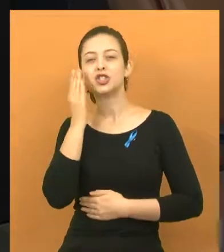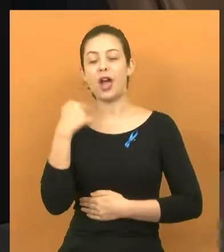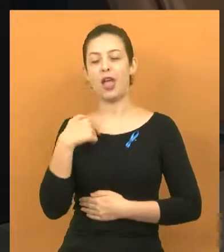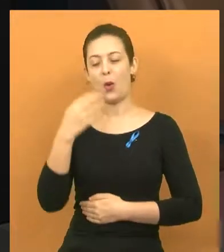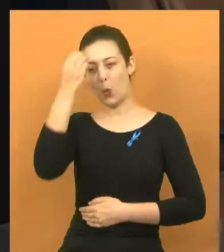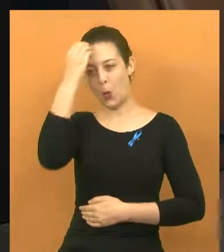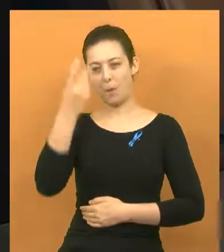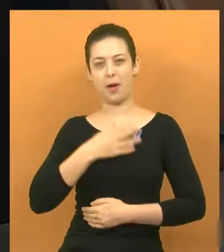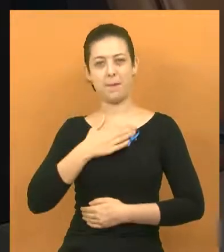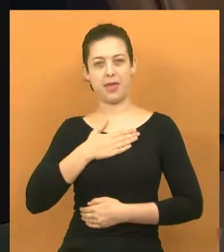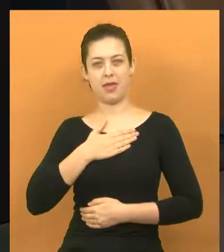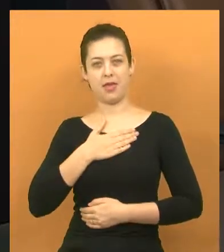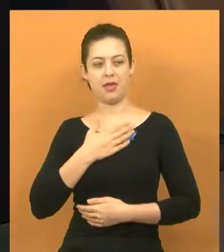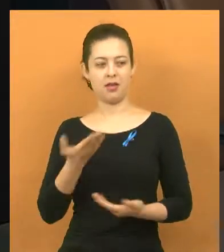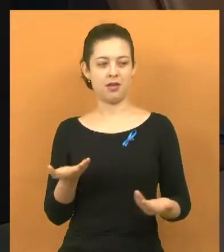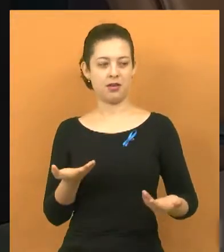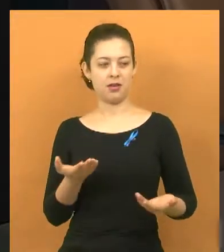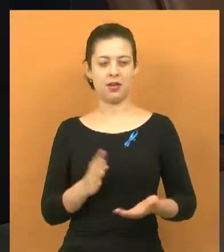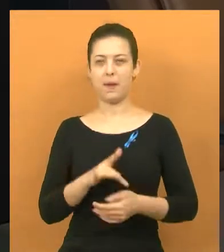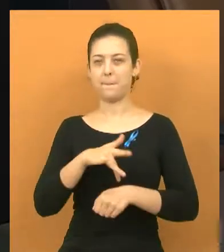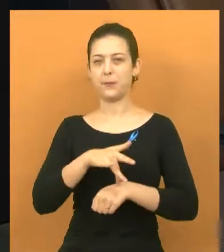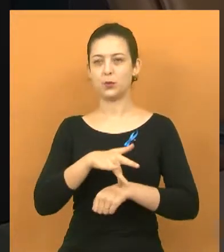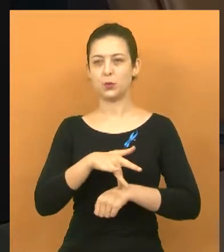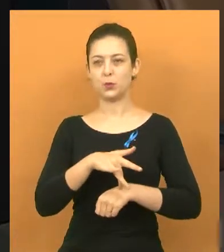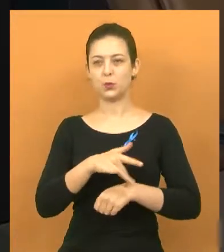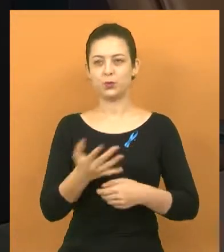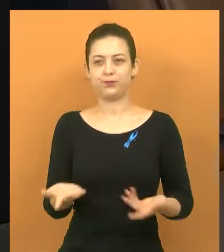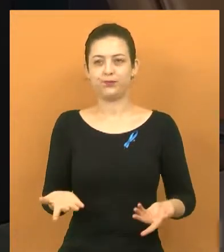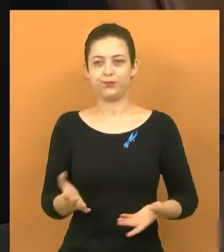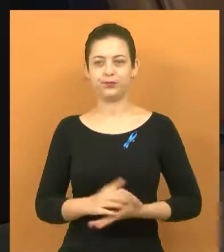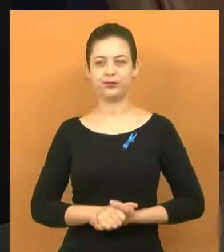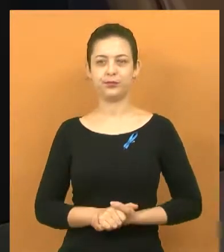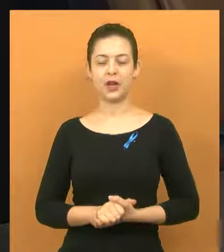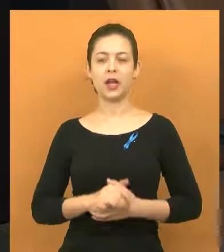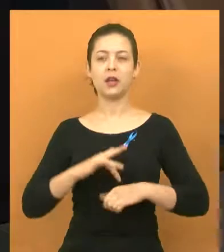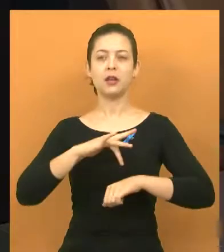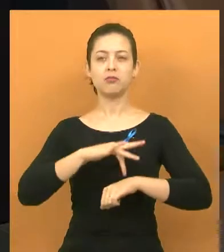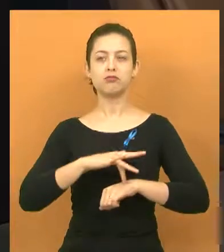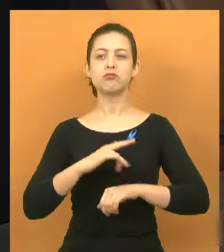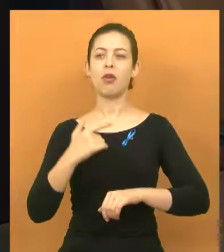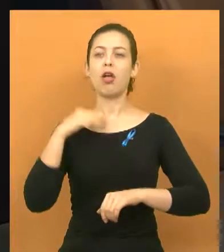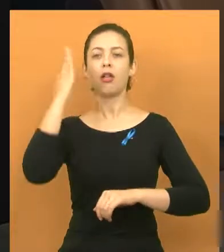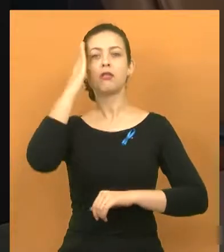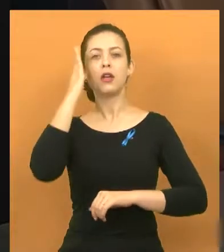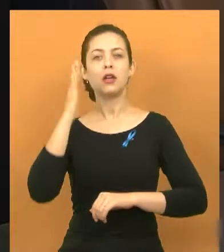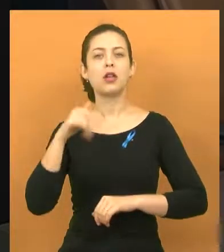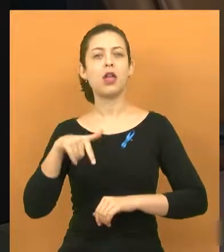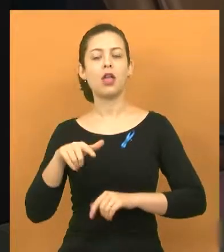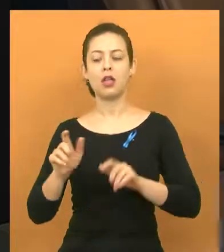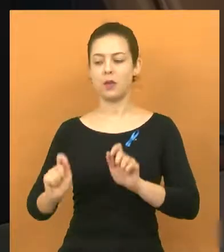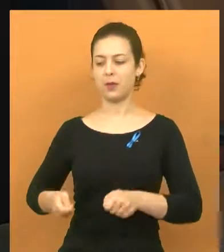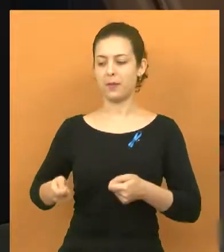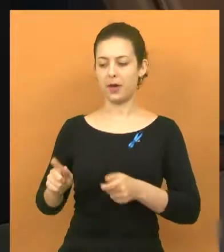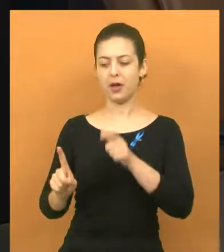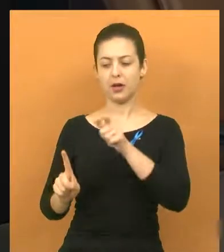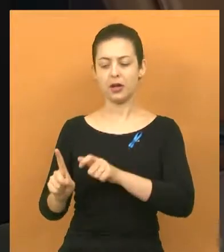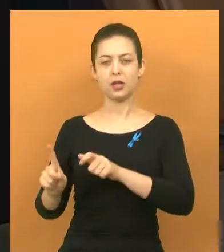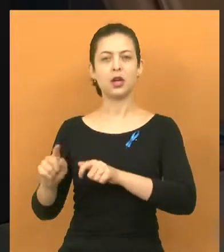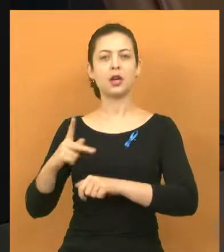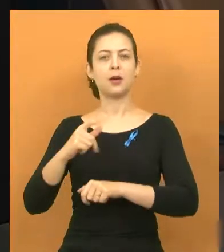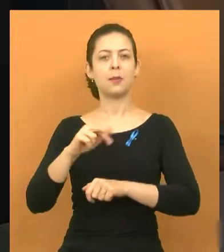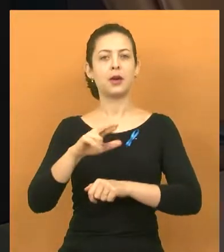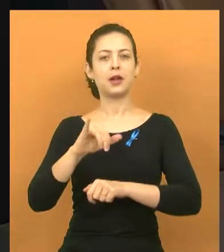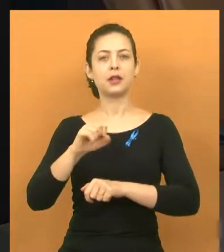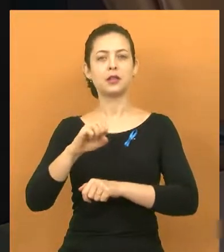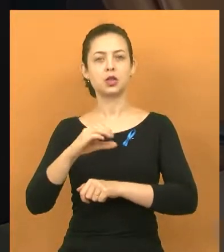tenho culpa de ter acontecido isso. Que absurdo, né? Inclusive, mas eu sei desse carroceiro lá, do Jardim Paraíso, que